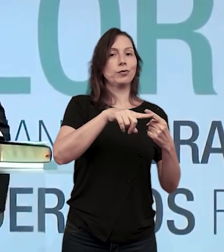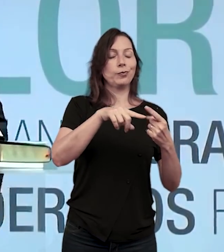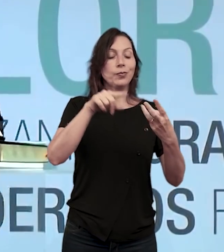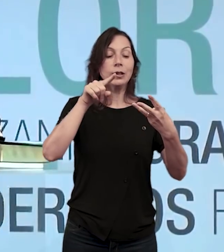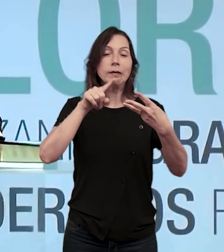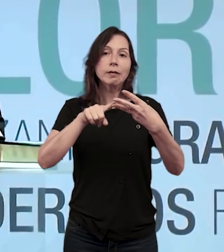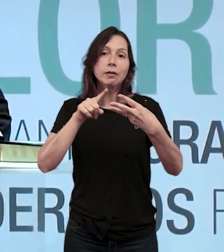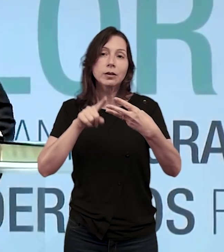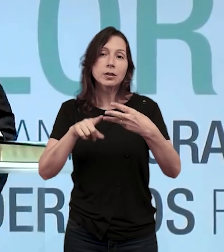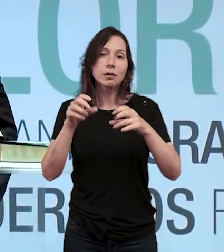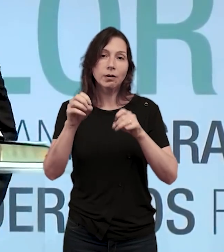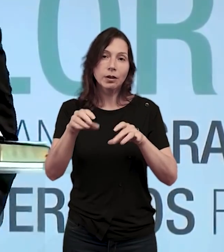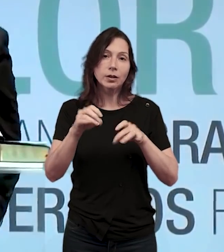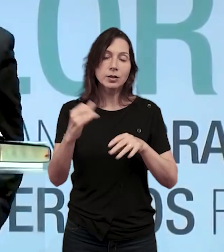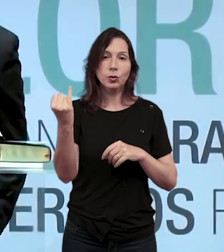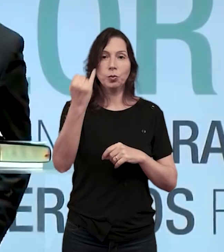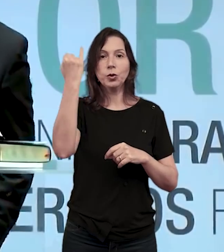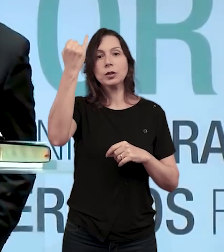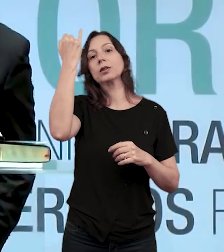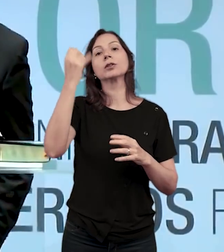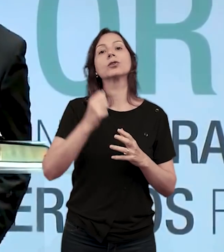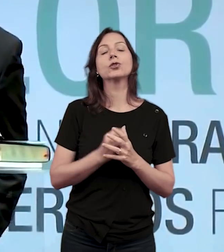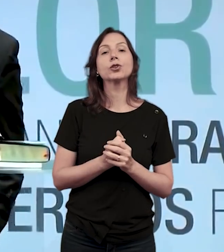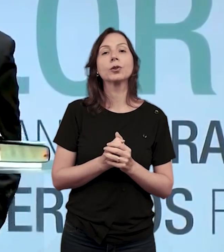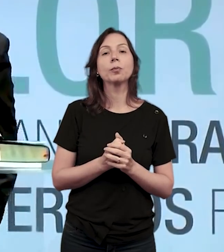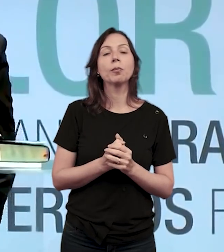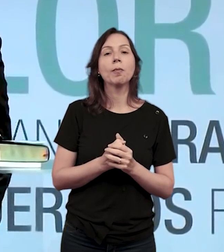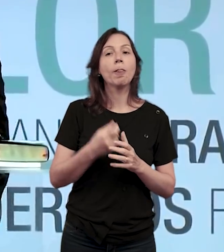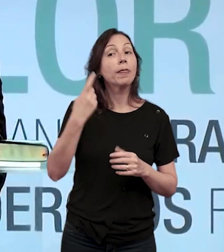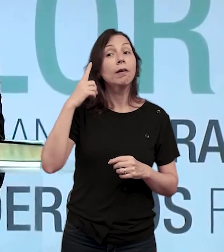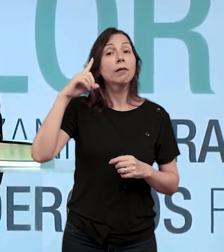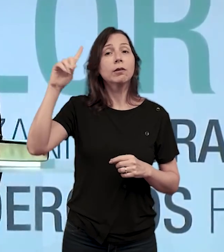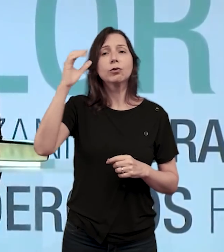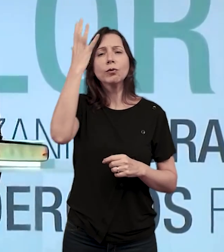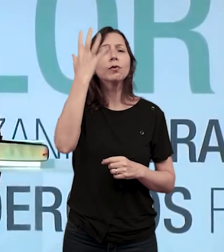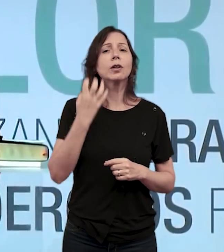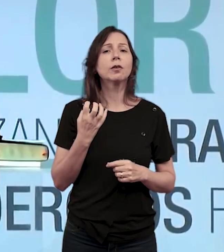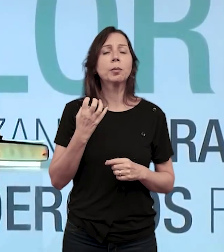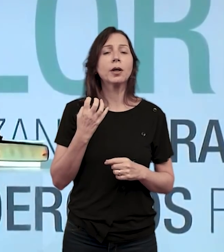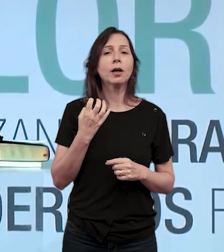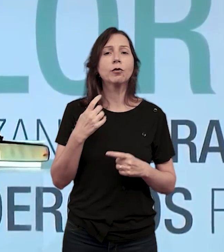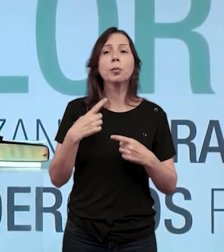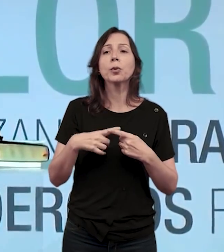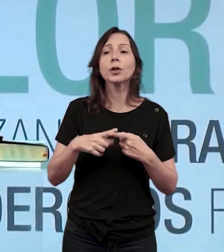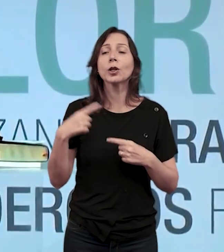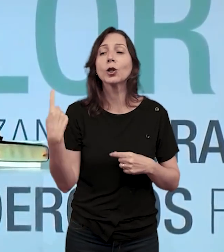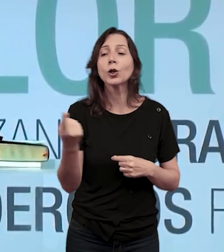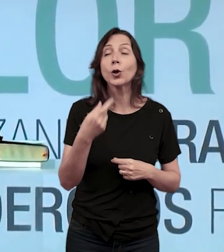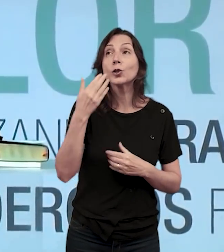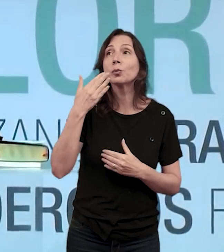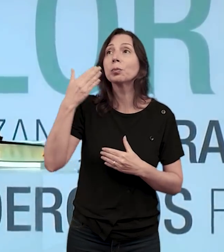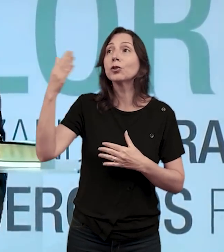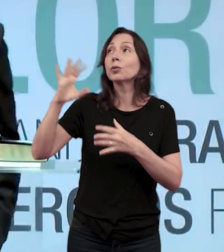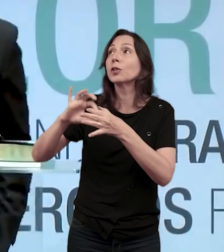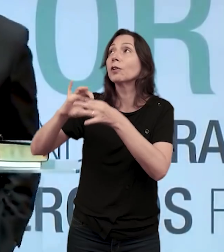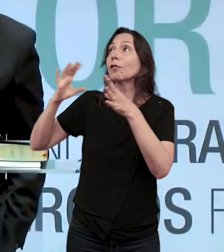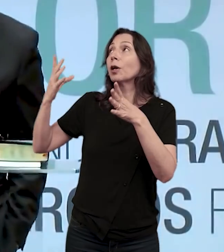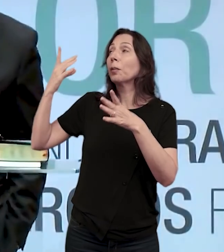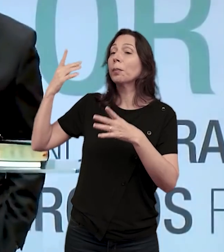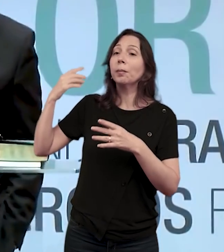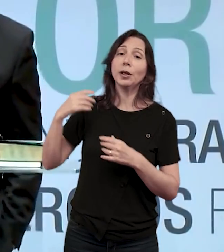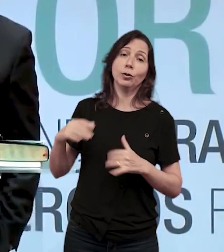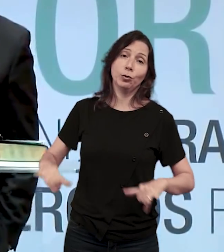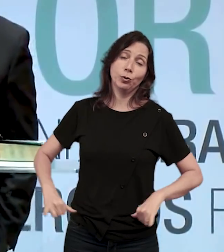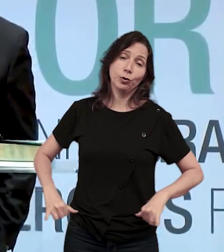Terceira lição: Deus não nos censura por pedirmos livramento do sofrimento. Olha comigo o versículo